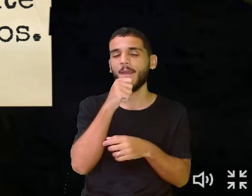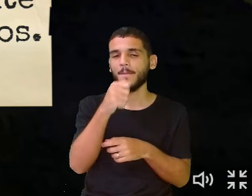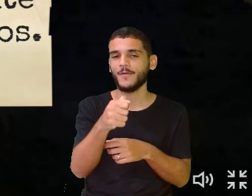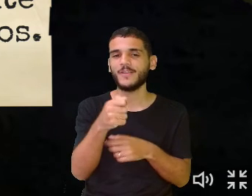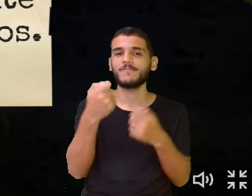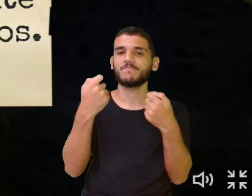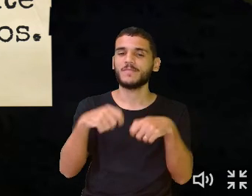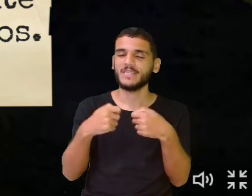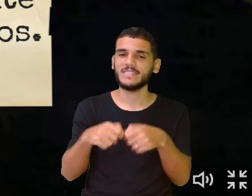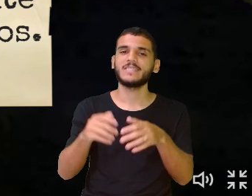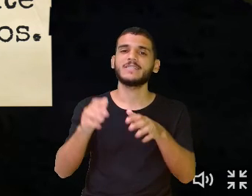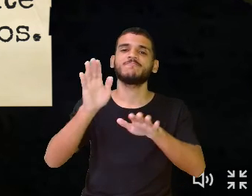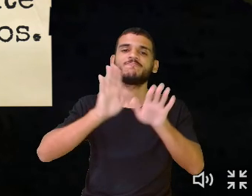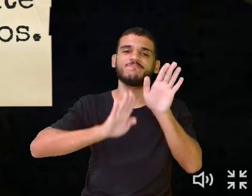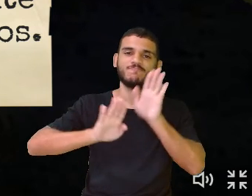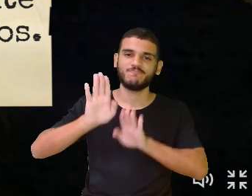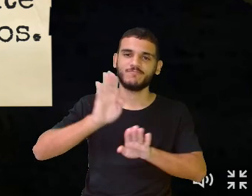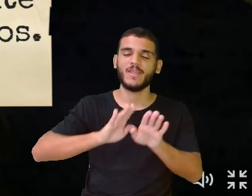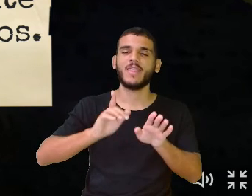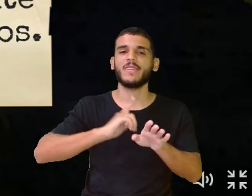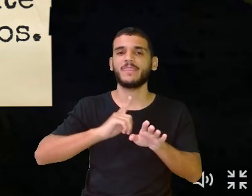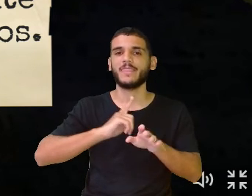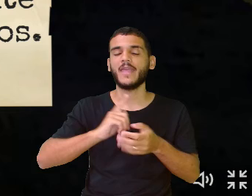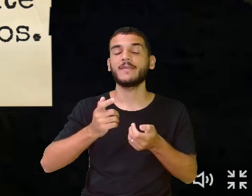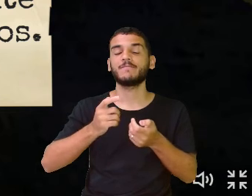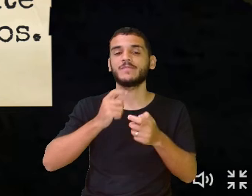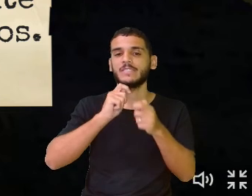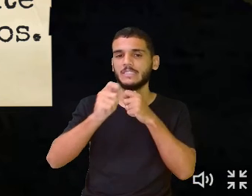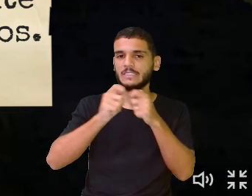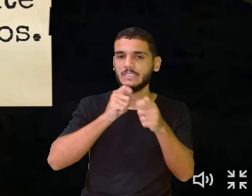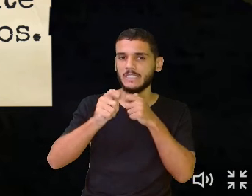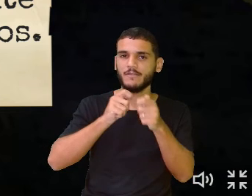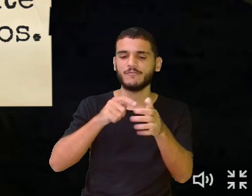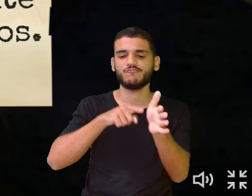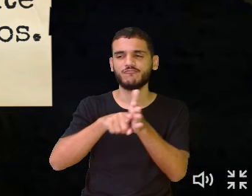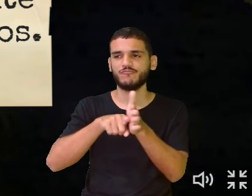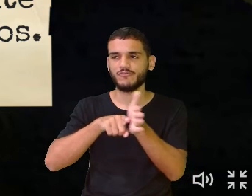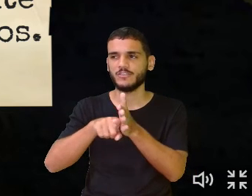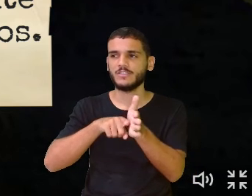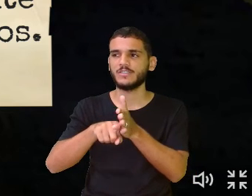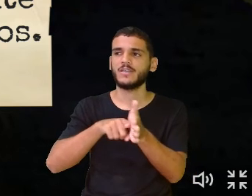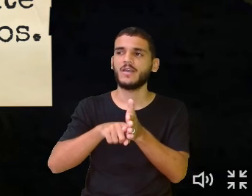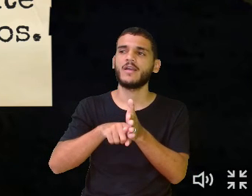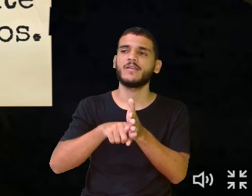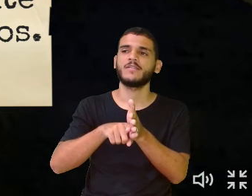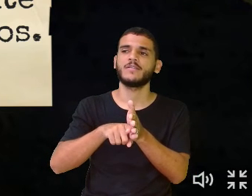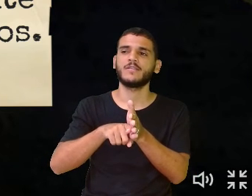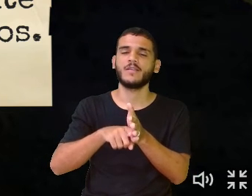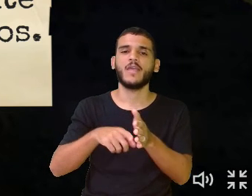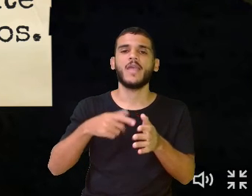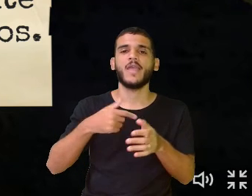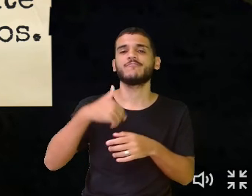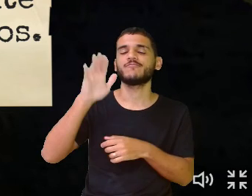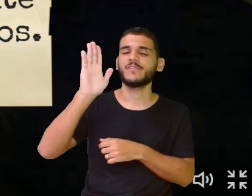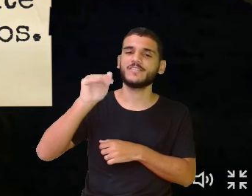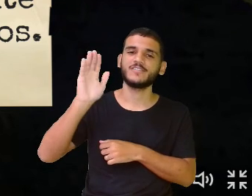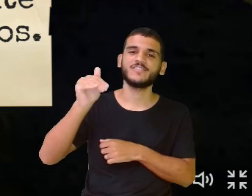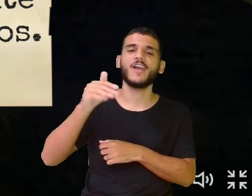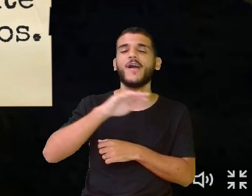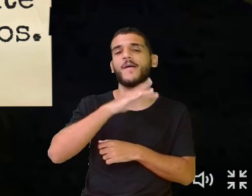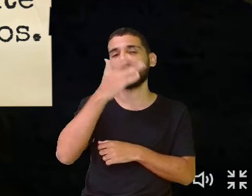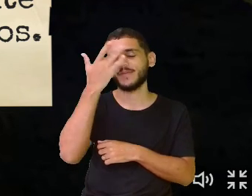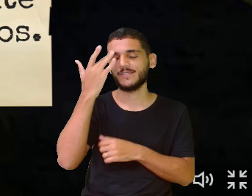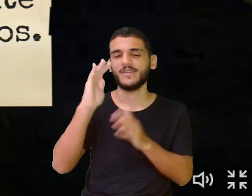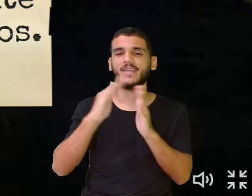tá? Ela passa, tem entrevistas com pessoas para averiguar os fatos. Enquanto vocês respondem essa aqui, já vou me despedir do pessoal aqui.